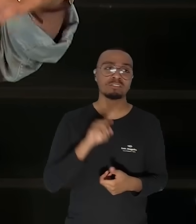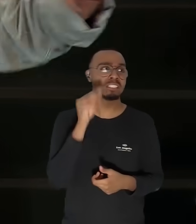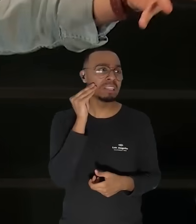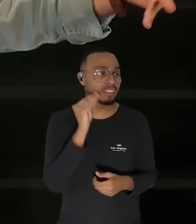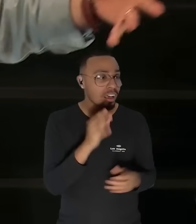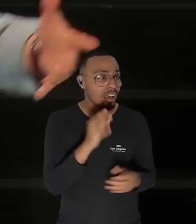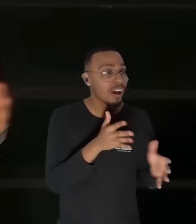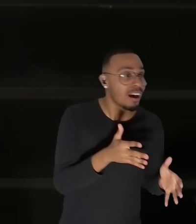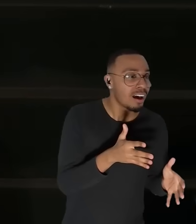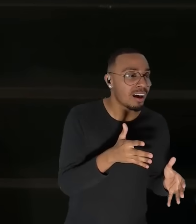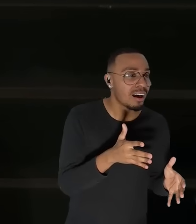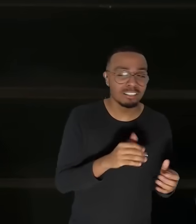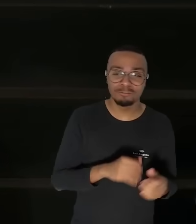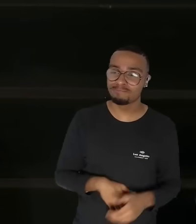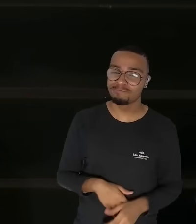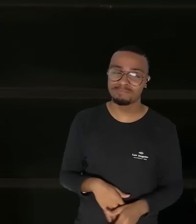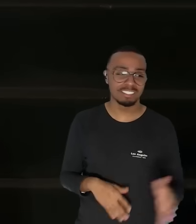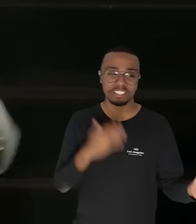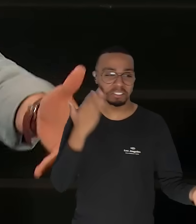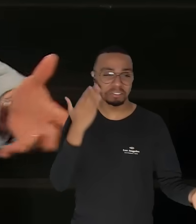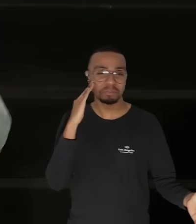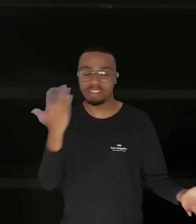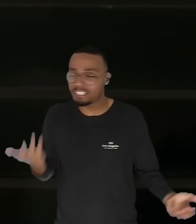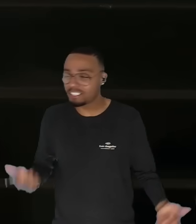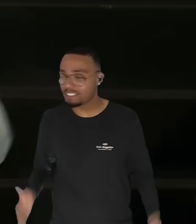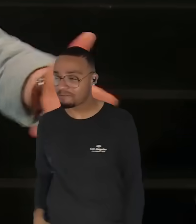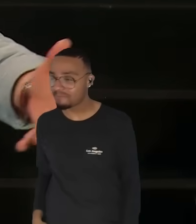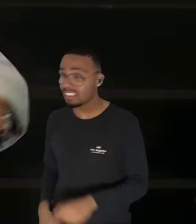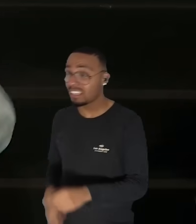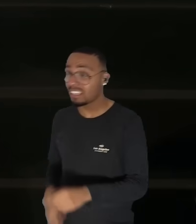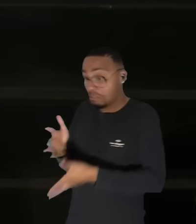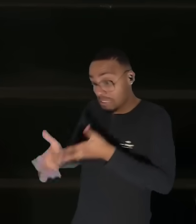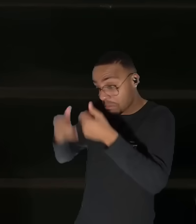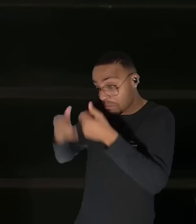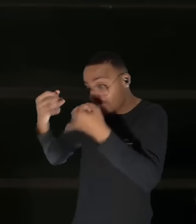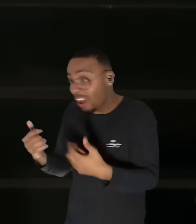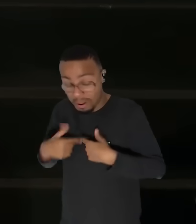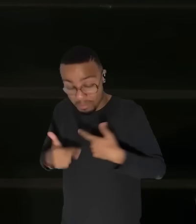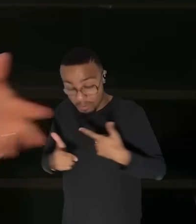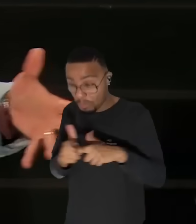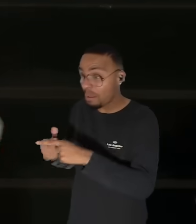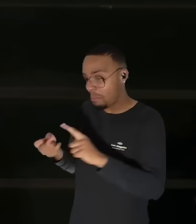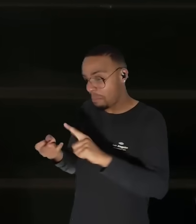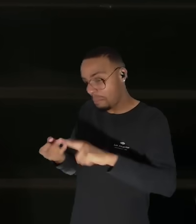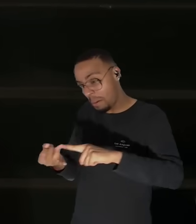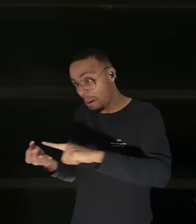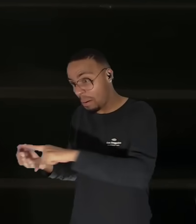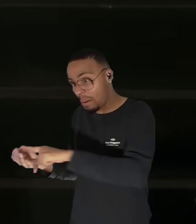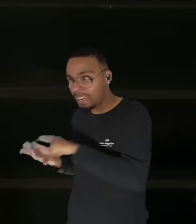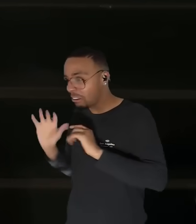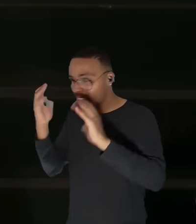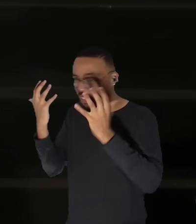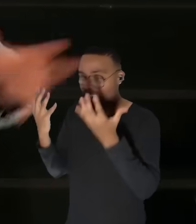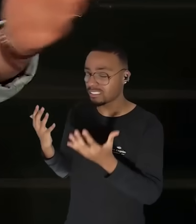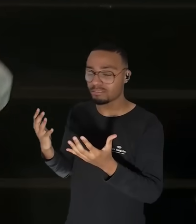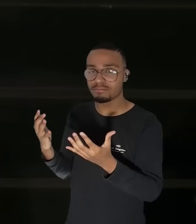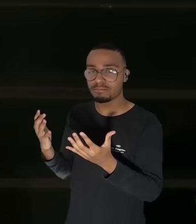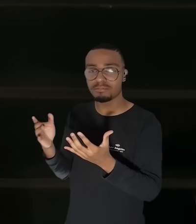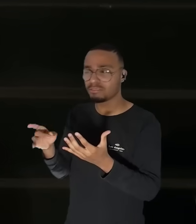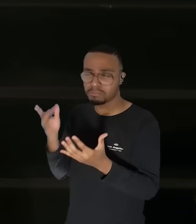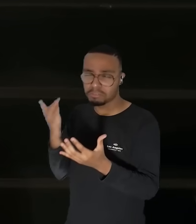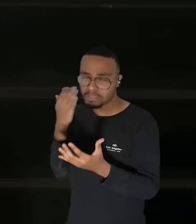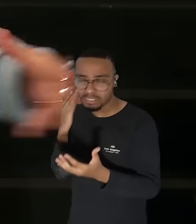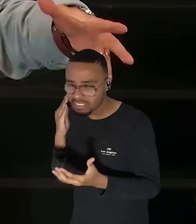contar, o outro não entende. Minimiza. Diz que é frescura. Diz que não é assim. Ah, não, isso vai